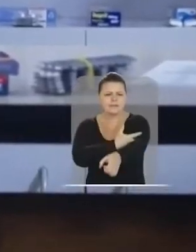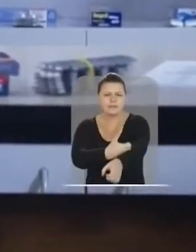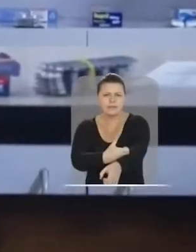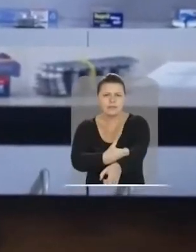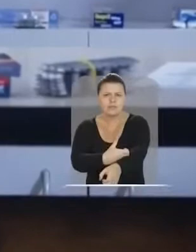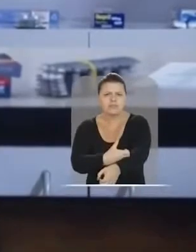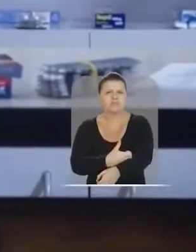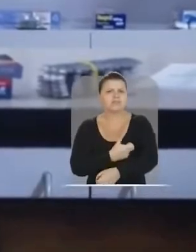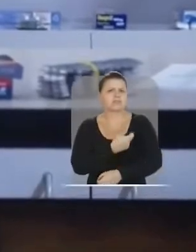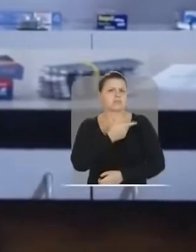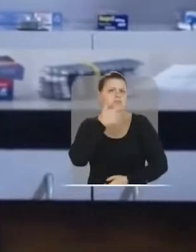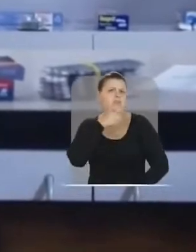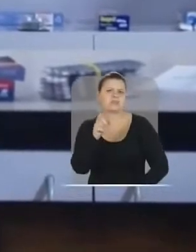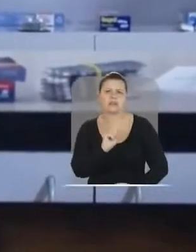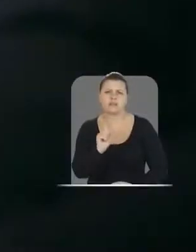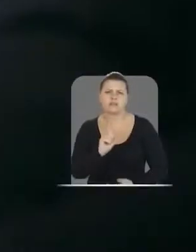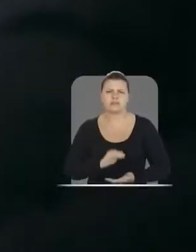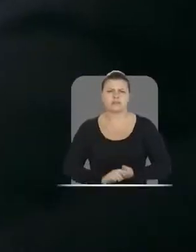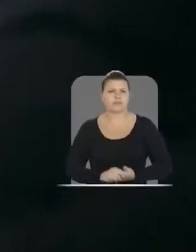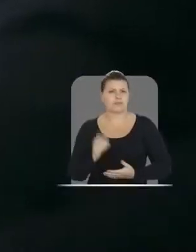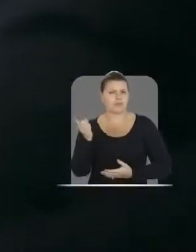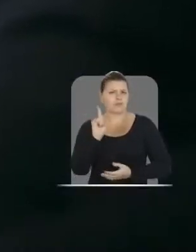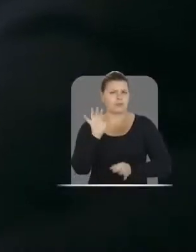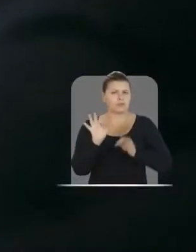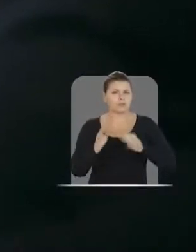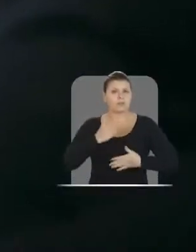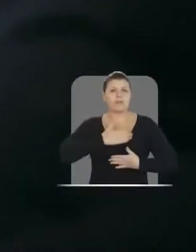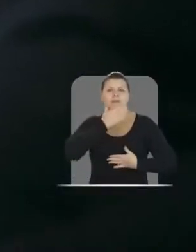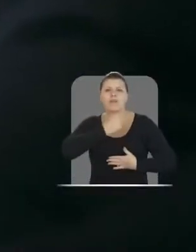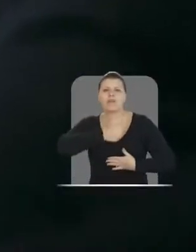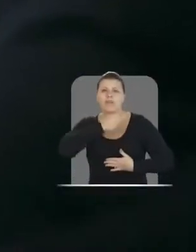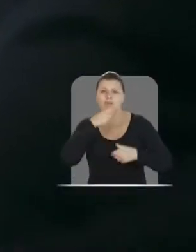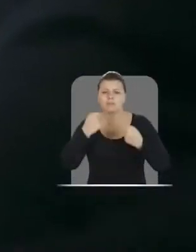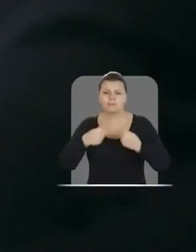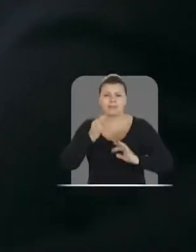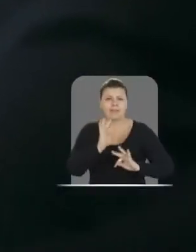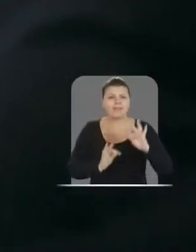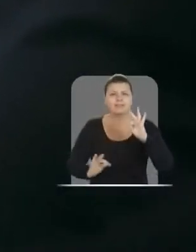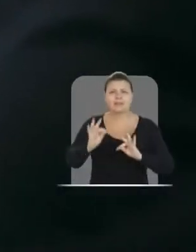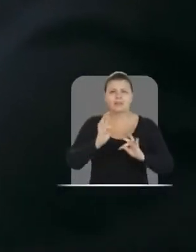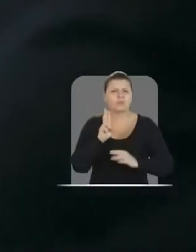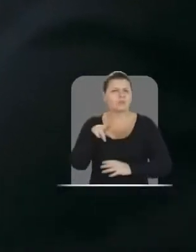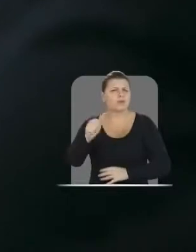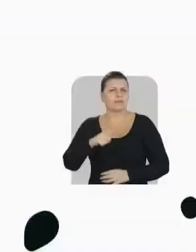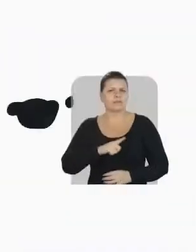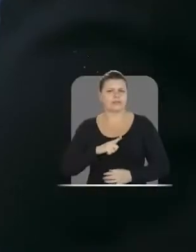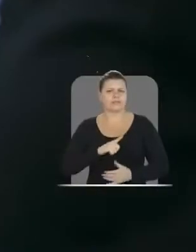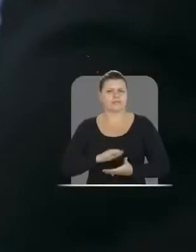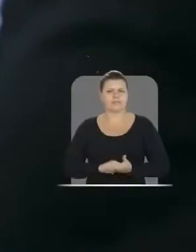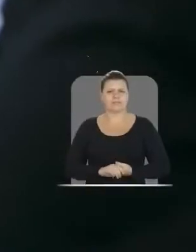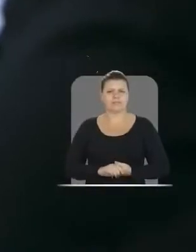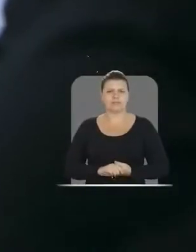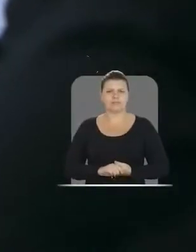de um exame e não conseguir. Não é justo que meu avô precise de tratamento e nunca tenha.